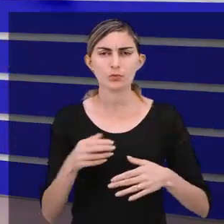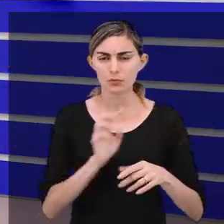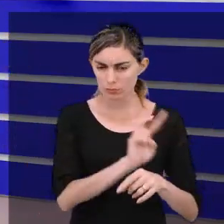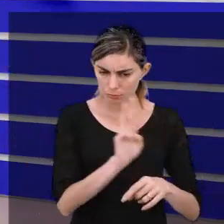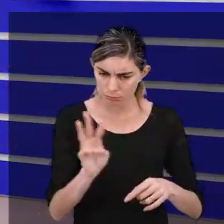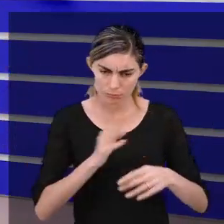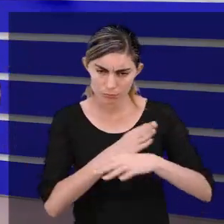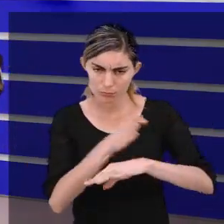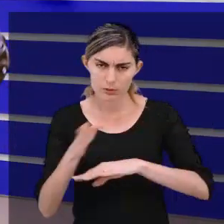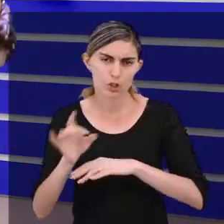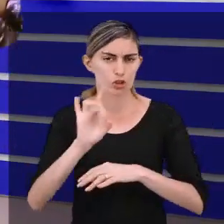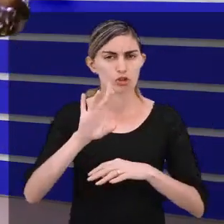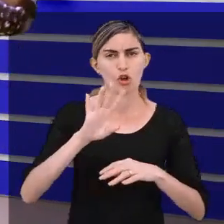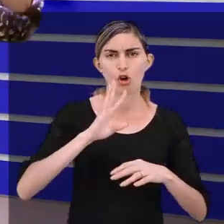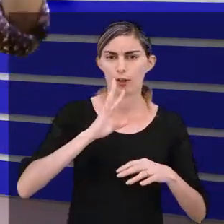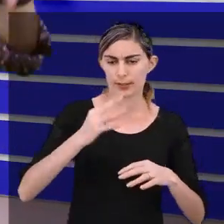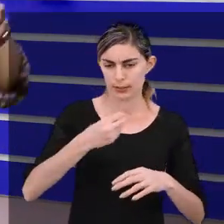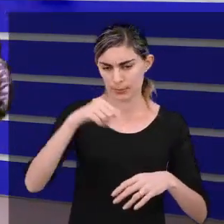só aqui, tem